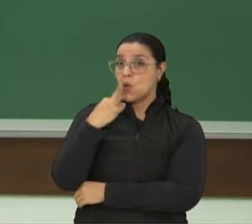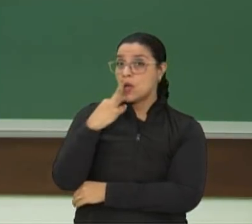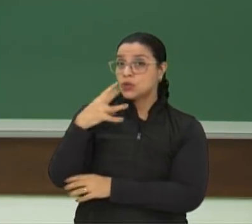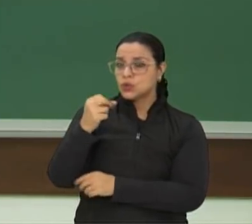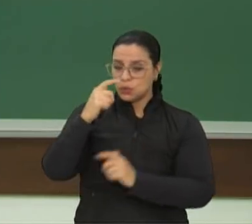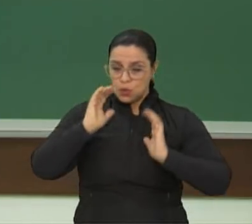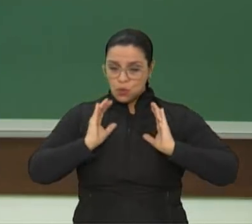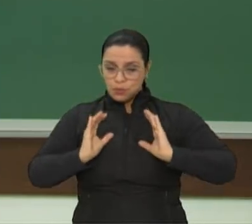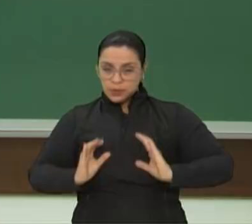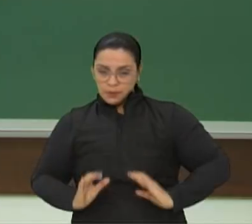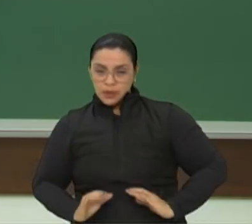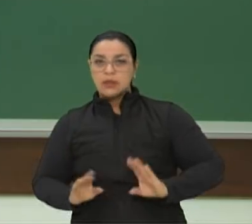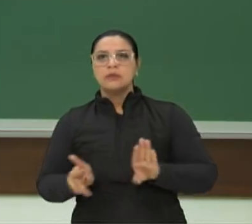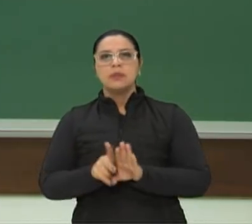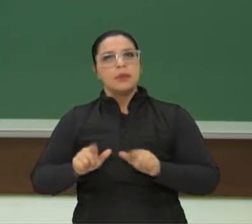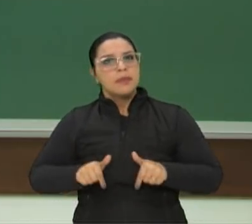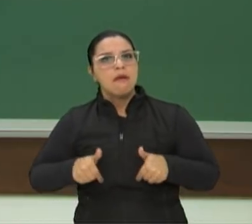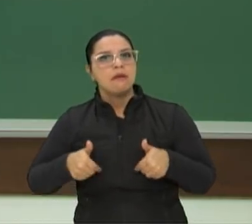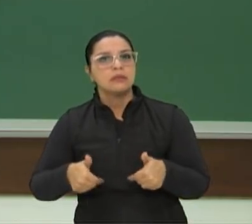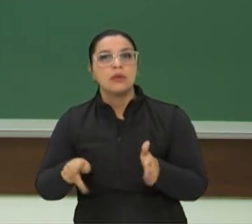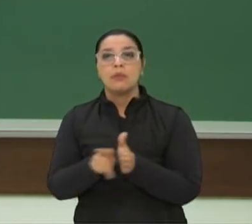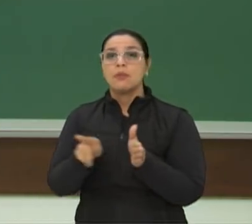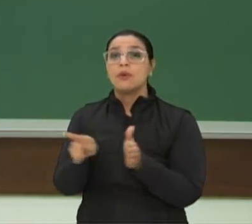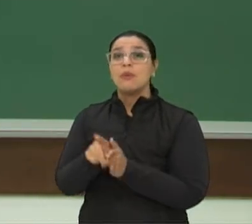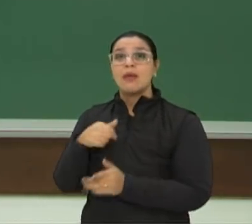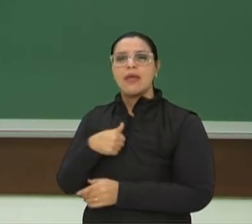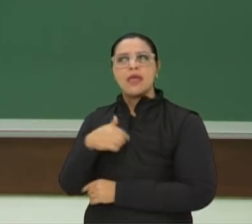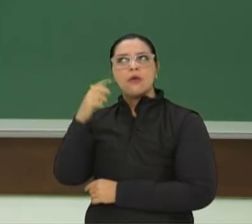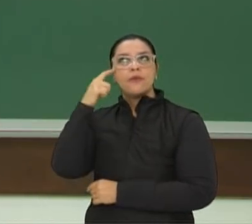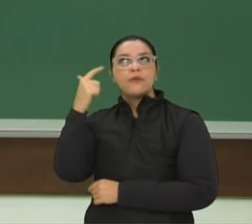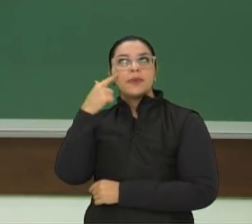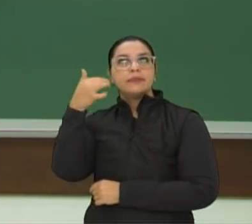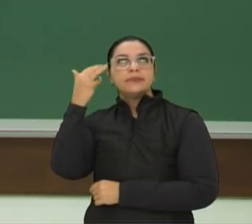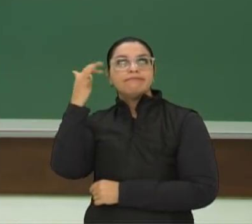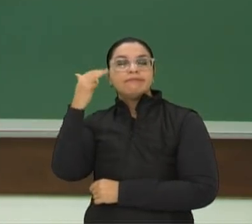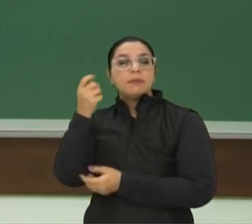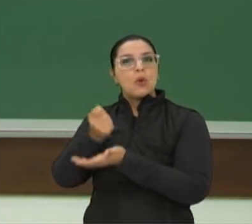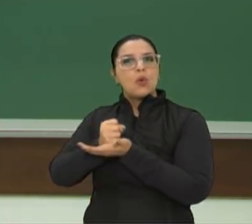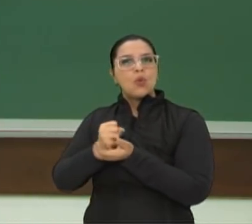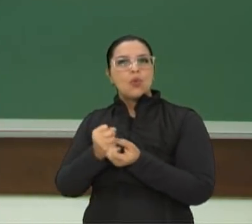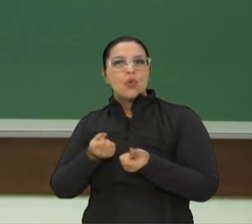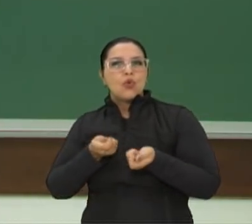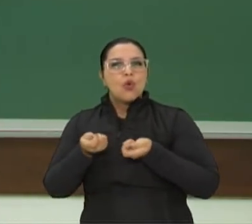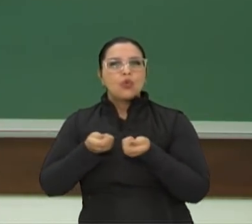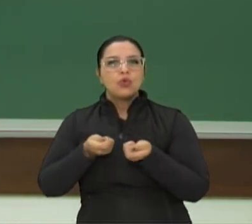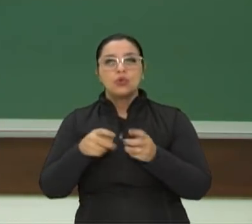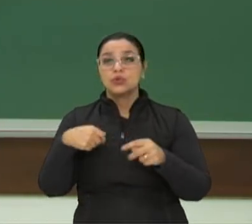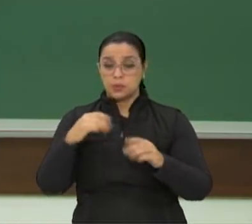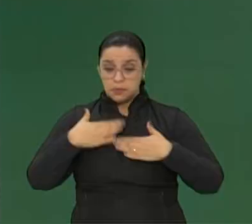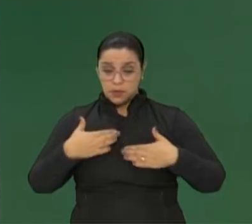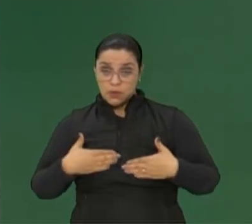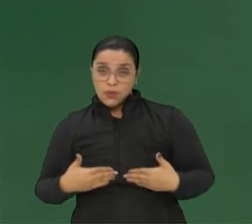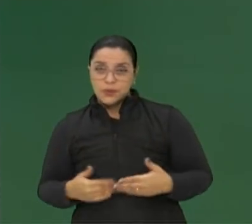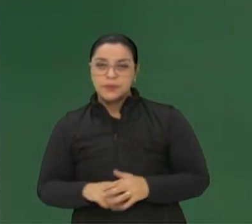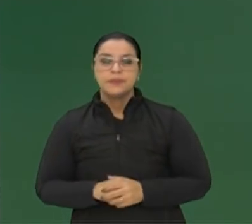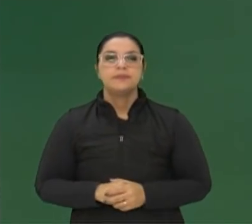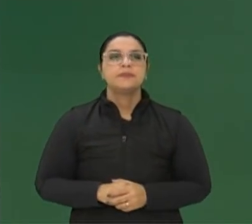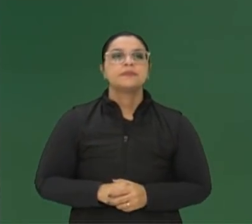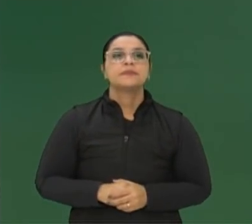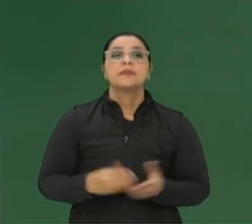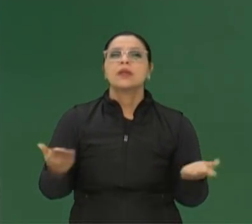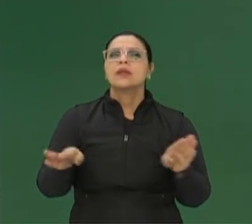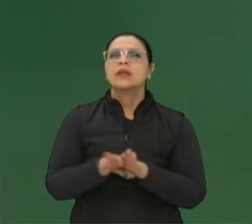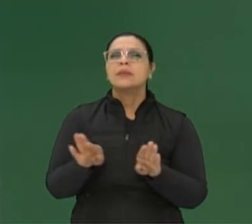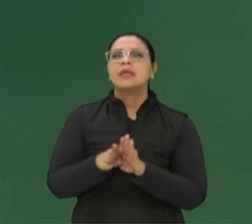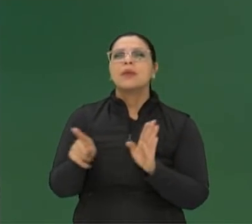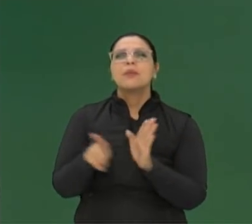deve se comportar, como você deve agir, vem também por uma coisa racional, o controle racional sobre o corpo, né? Então, tem uma